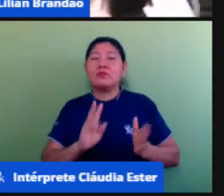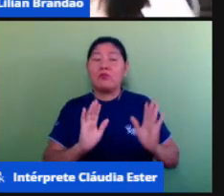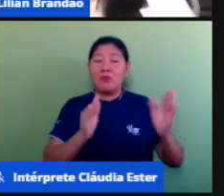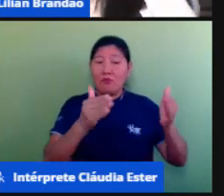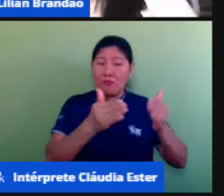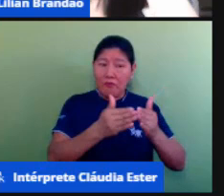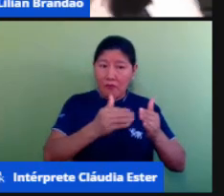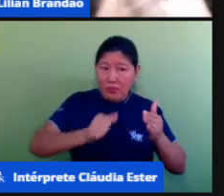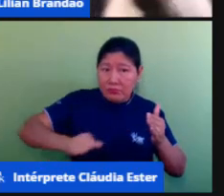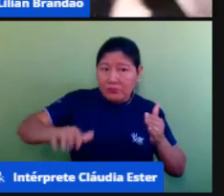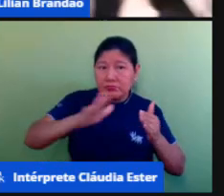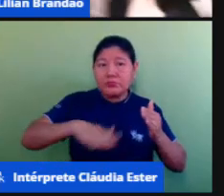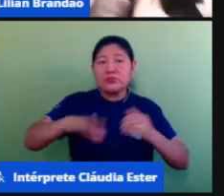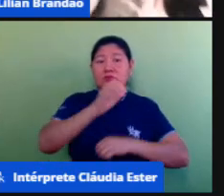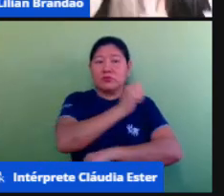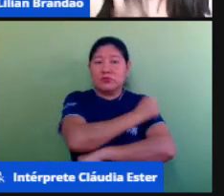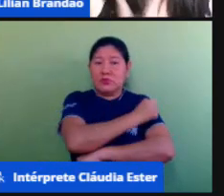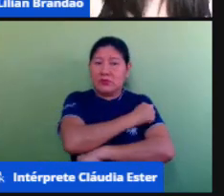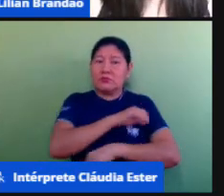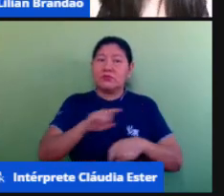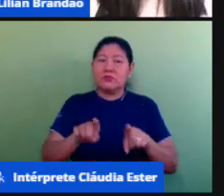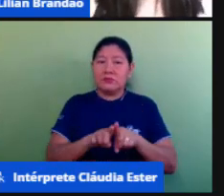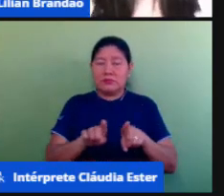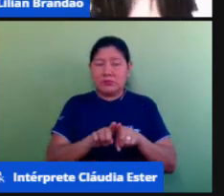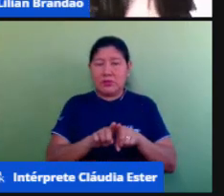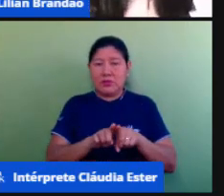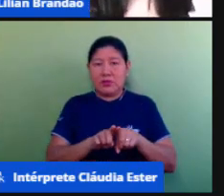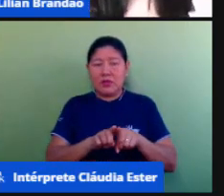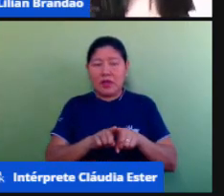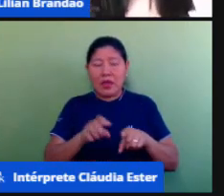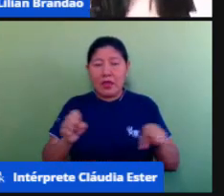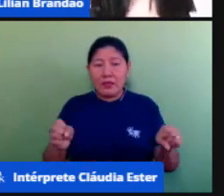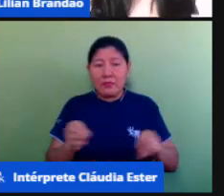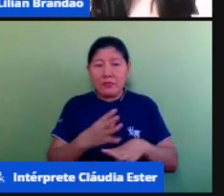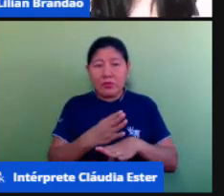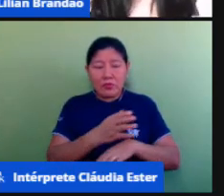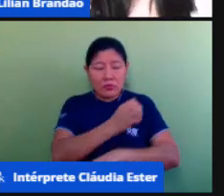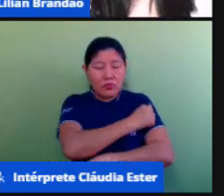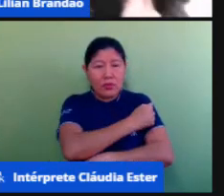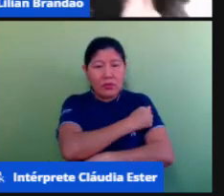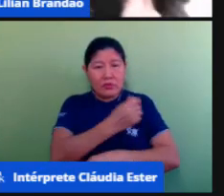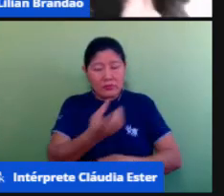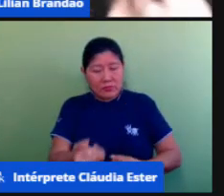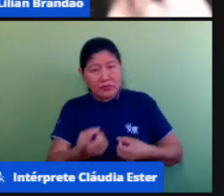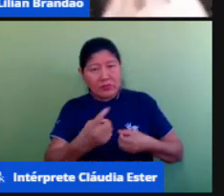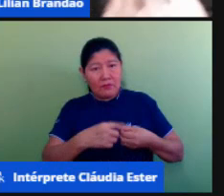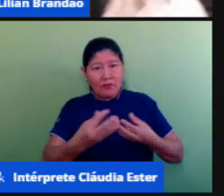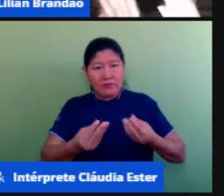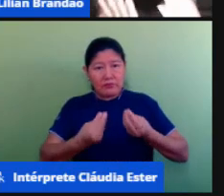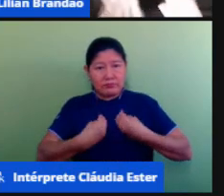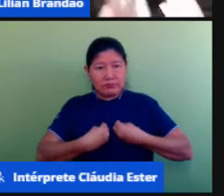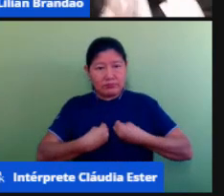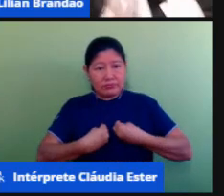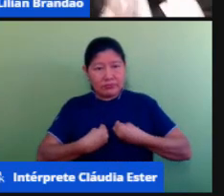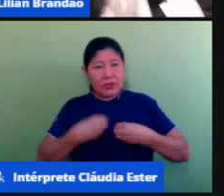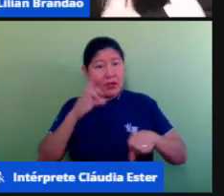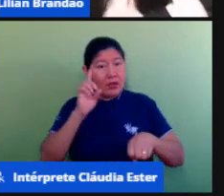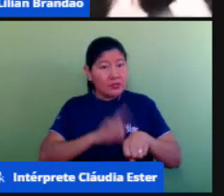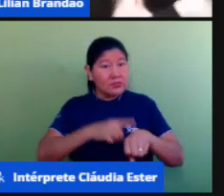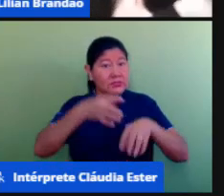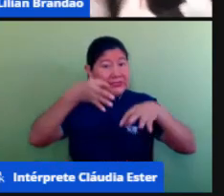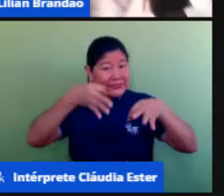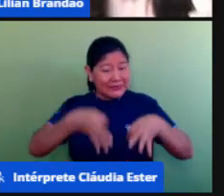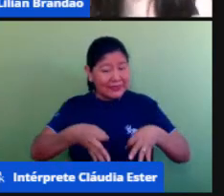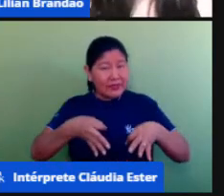do momento que o meu aluno me devolve esse caderno no prazo estabelecido, eu trago ainda